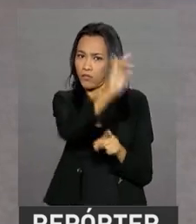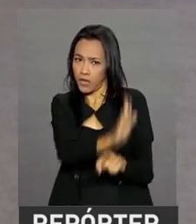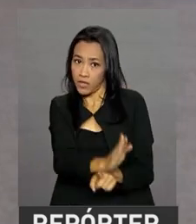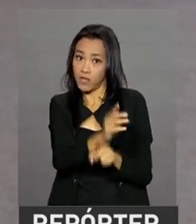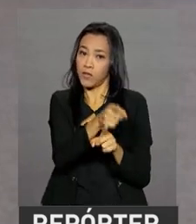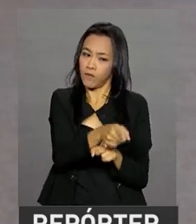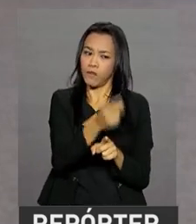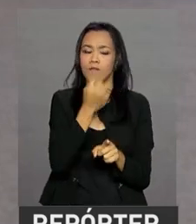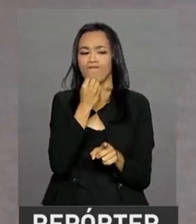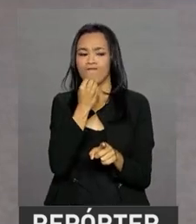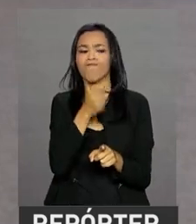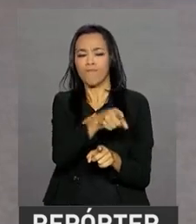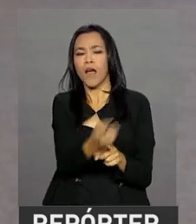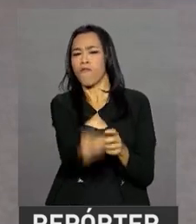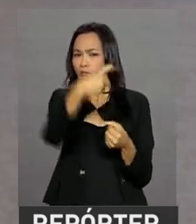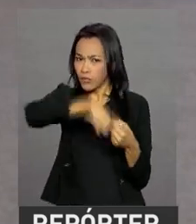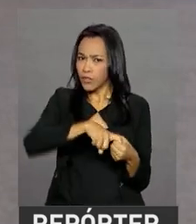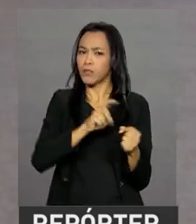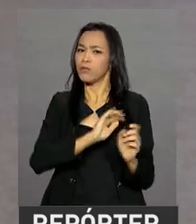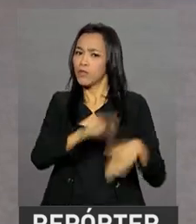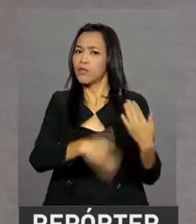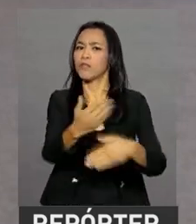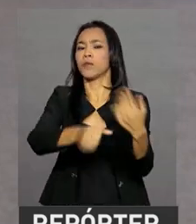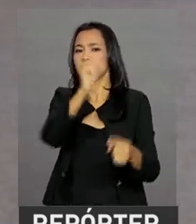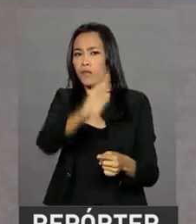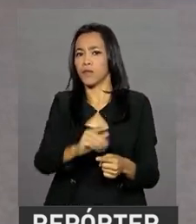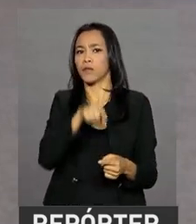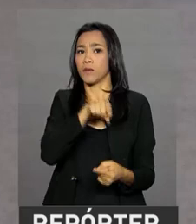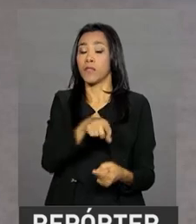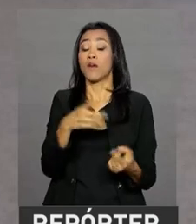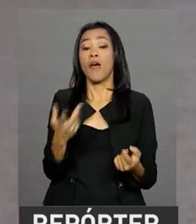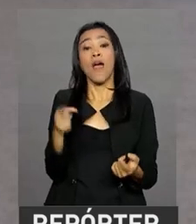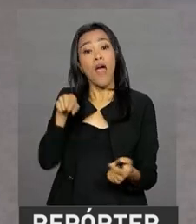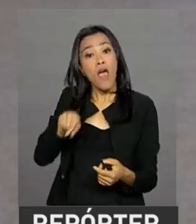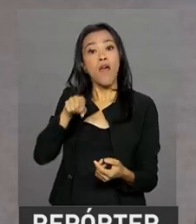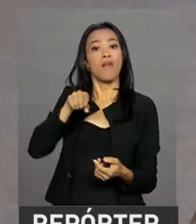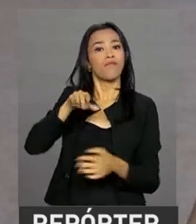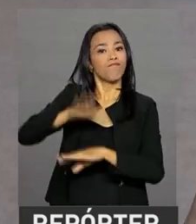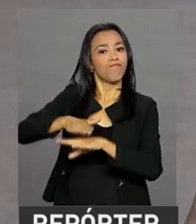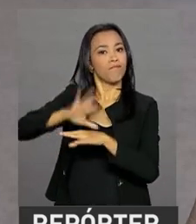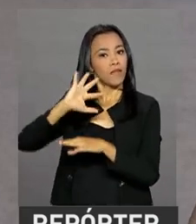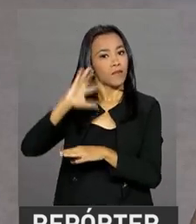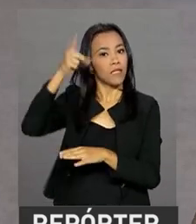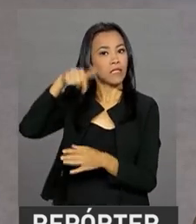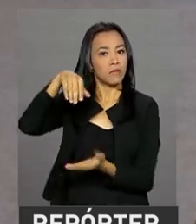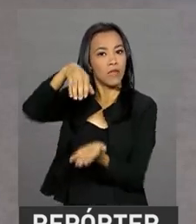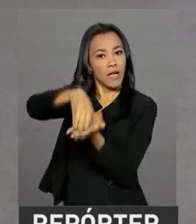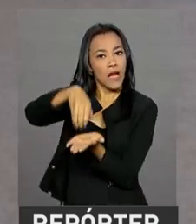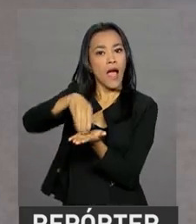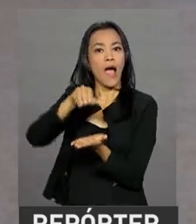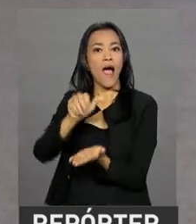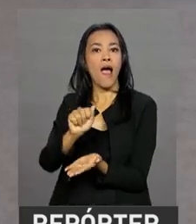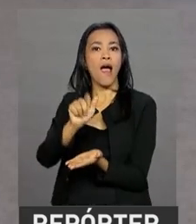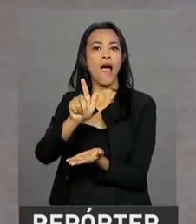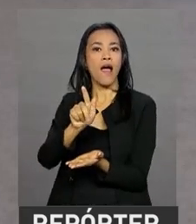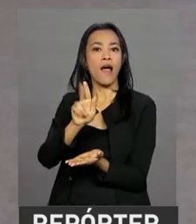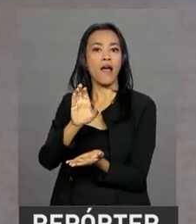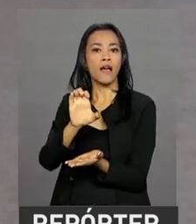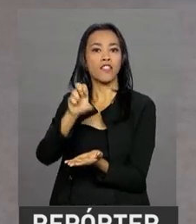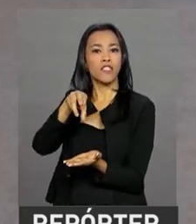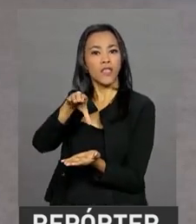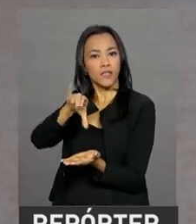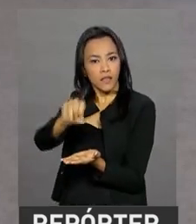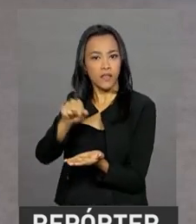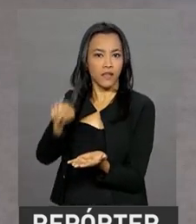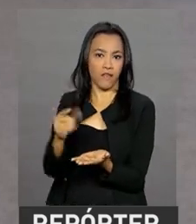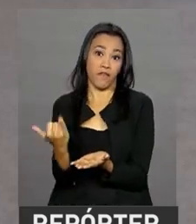à retomada do crescimento no país. Essa decisão de uma das maiores agências de classificação de risco do mundo sinaliza